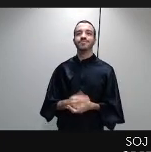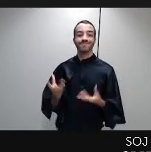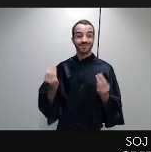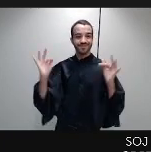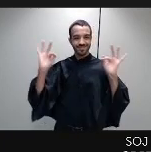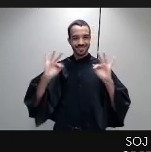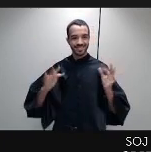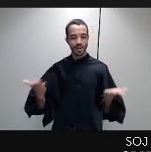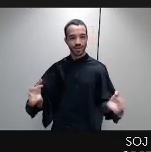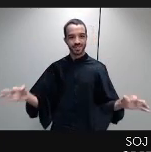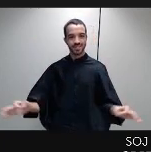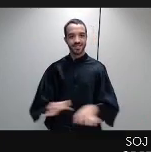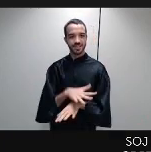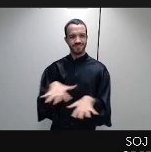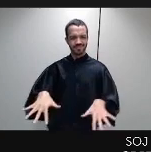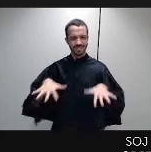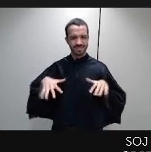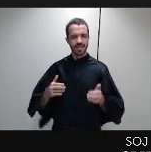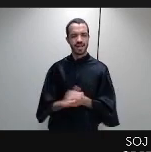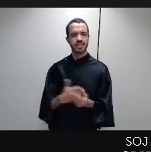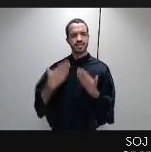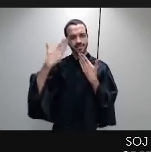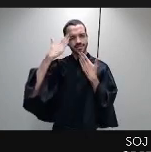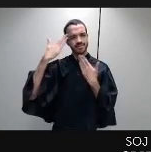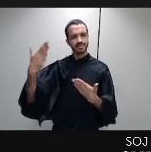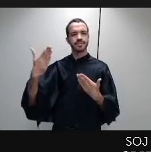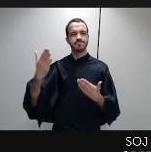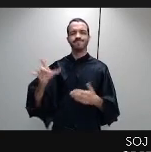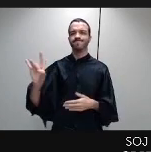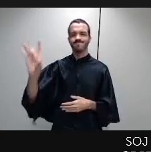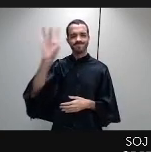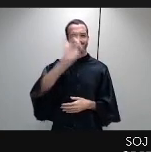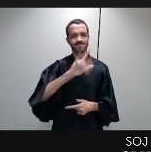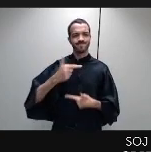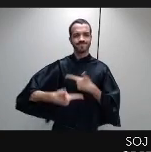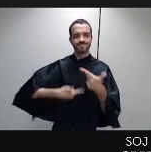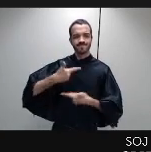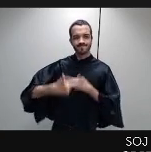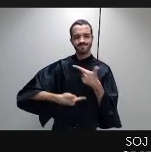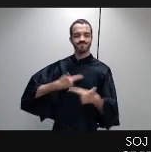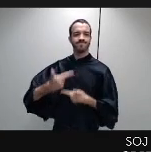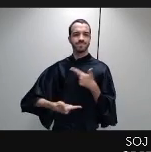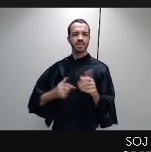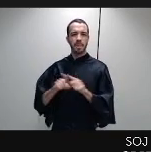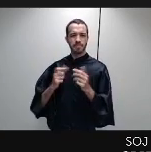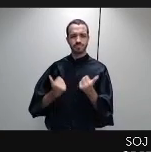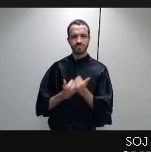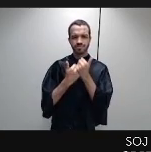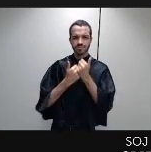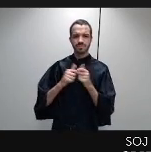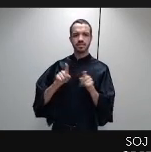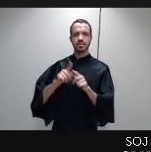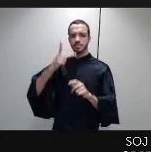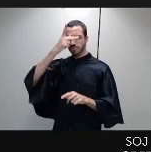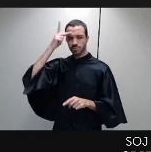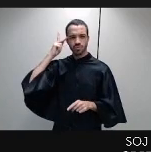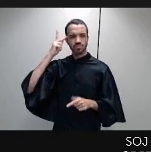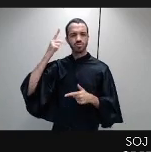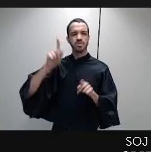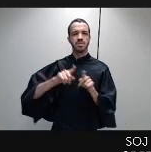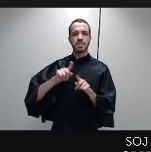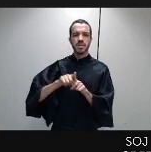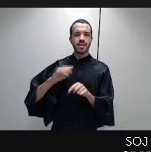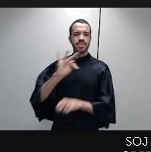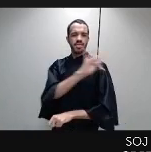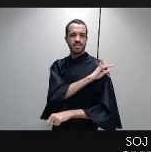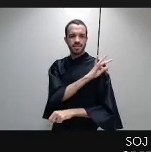nossa sessão agradecendo a participação não só dos colegas como dado apoio dos servidores da ATI do áudio do